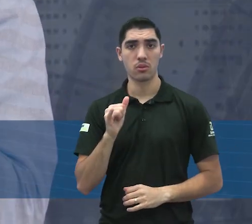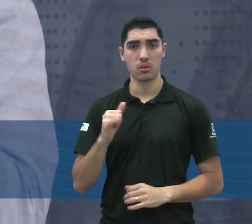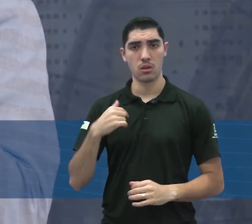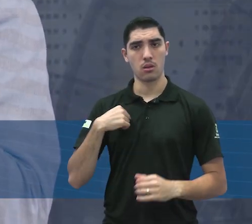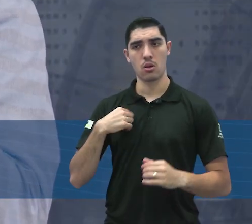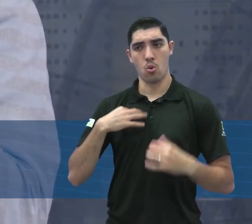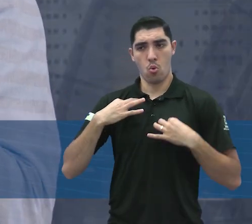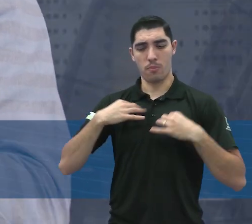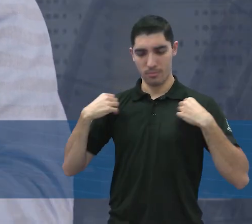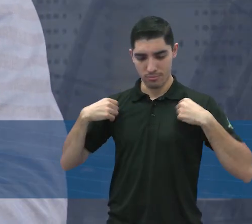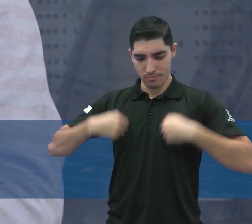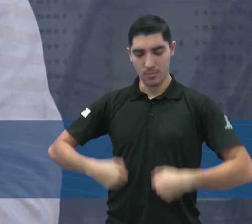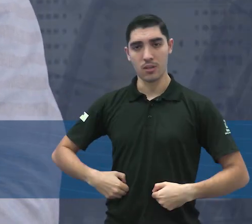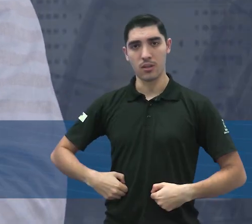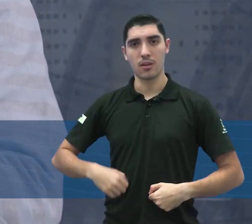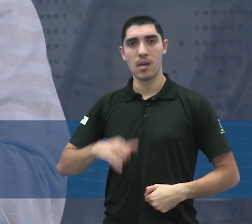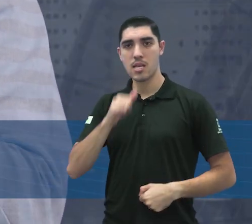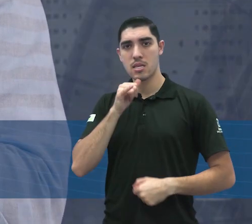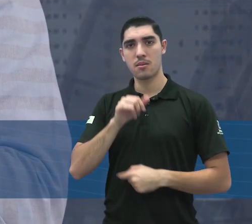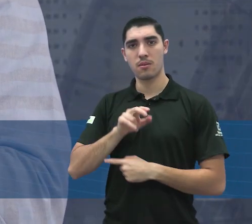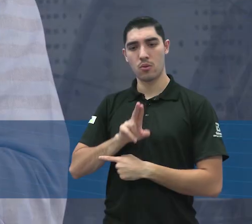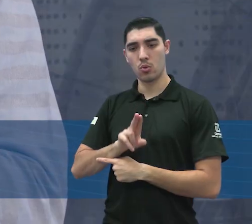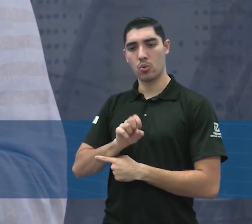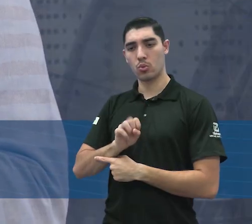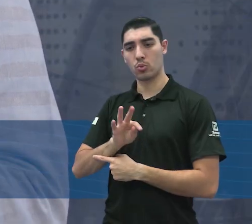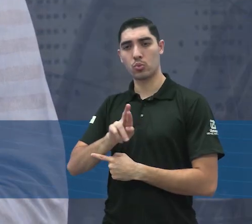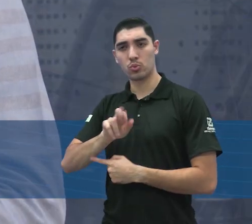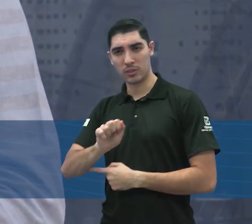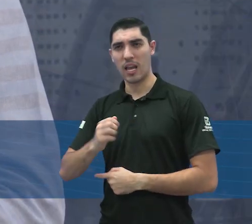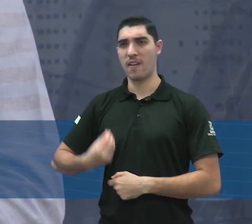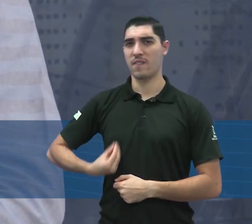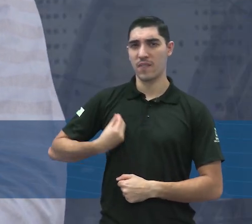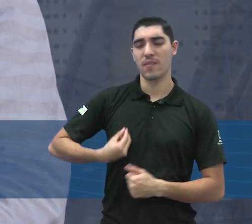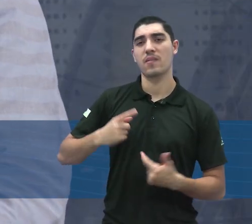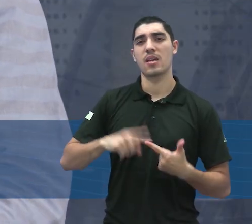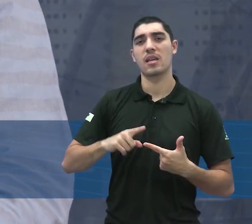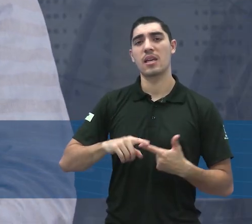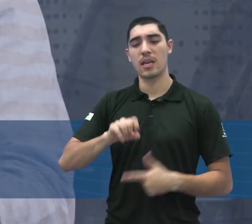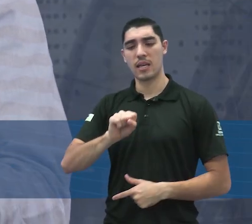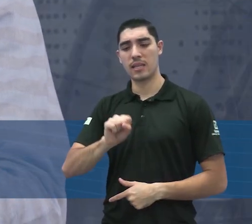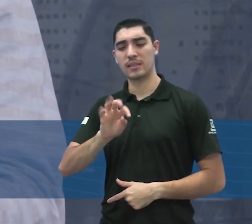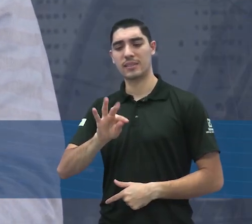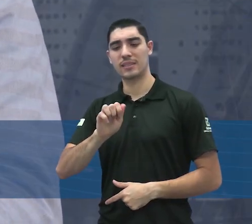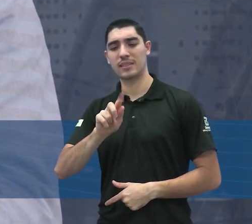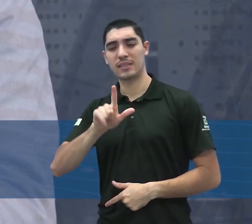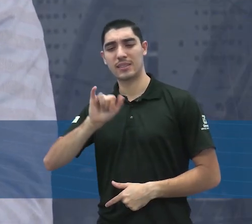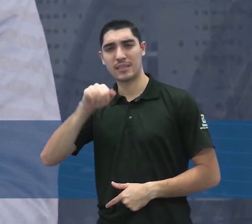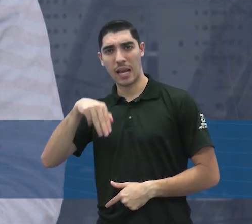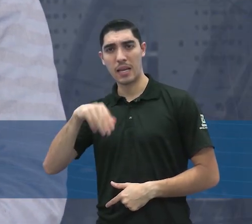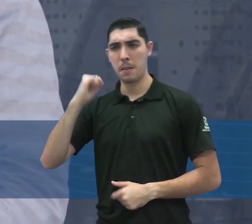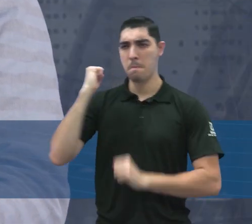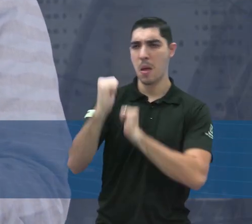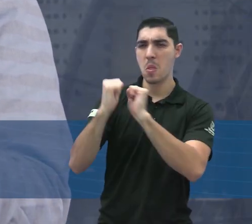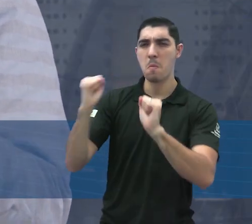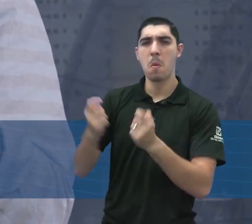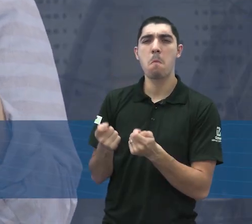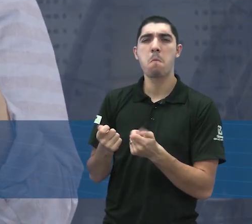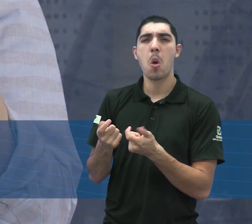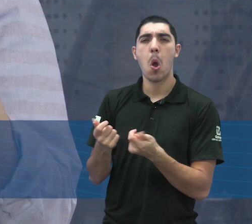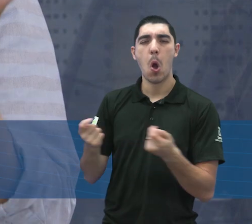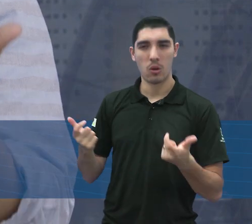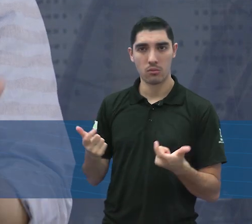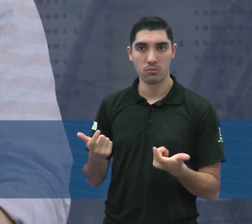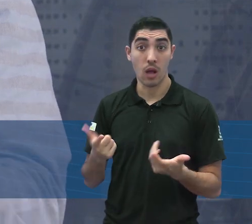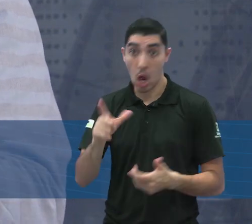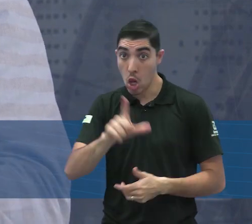escrito Ustra vive ou Stalin matou foi pouco, isso com certeza chamaria mais atenção e chegaria em